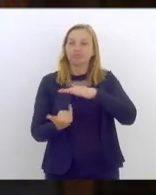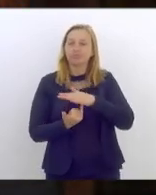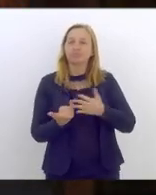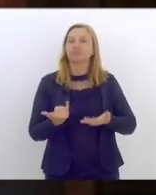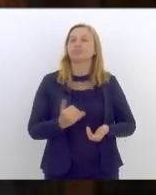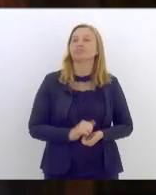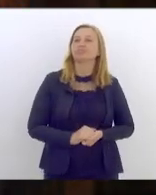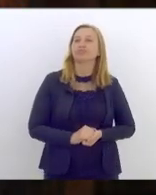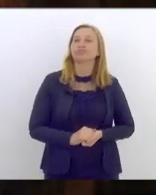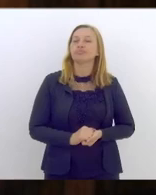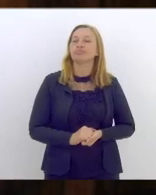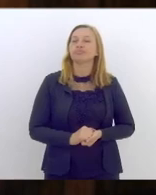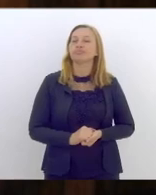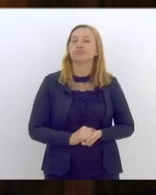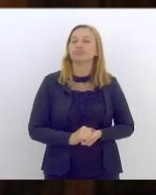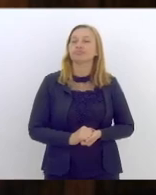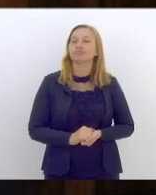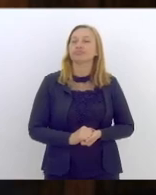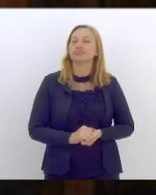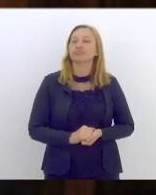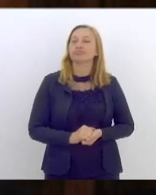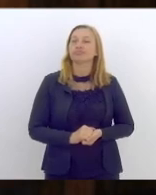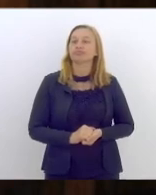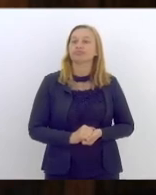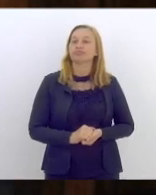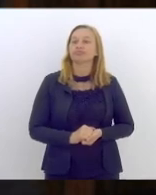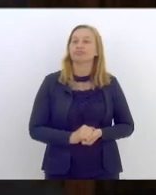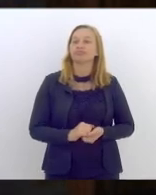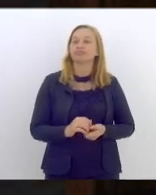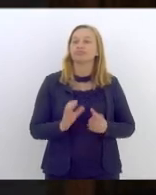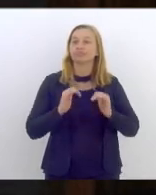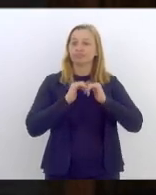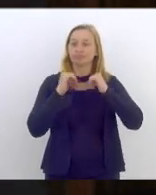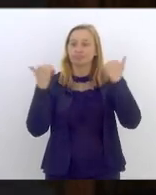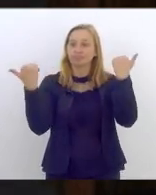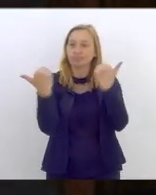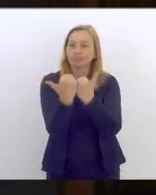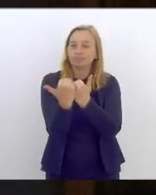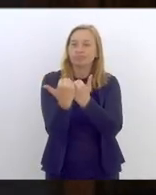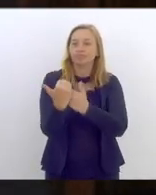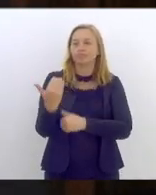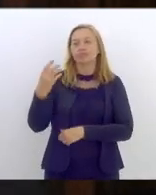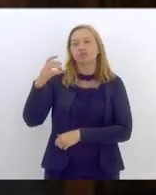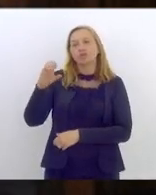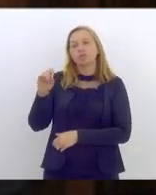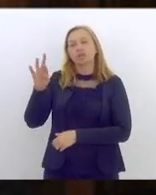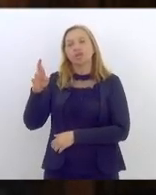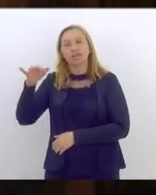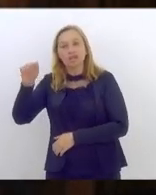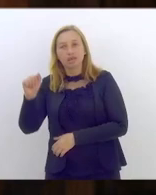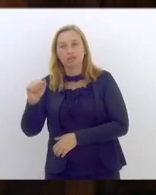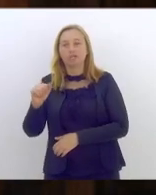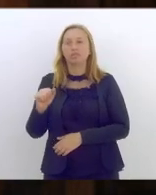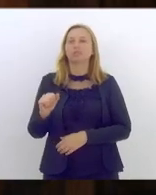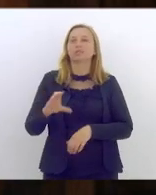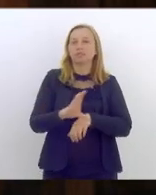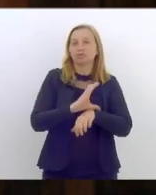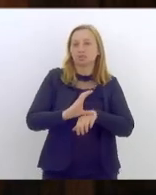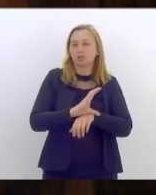classistas que inclusive num congresso em Curitiba que se desenhou esse perfil do Ministério Público da